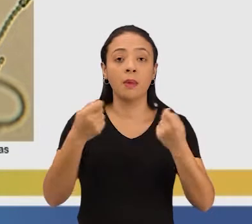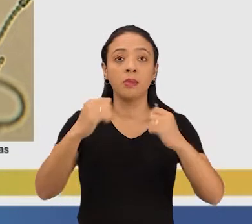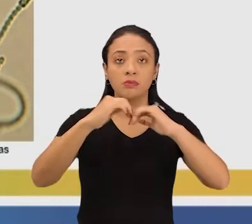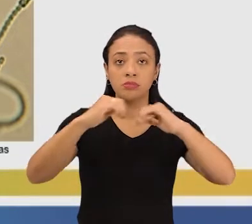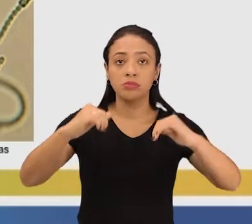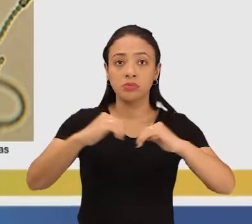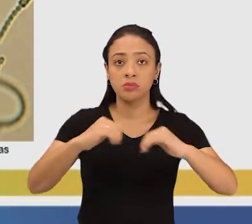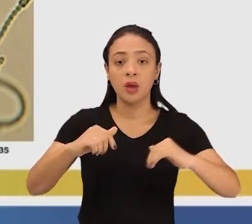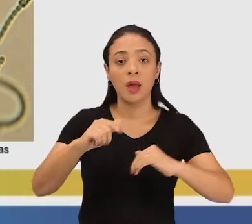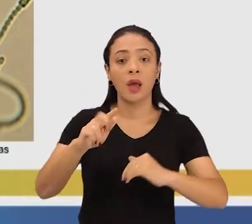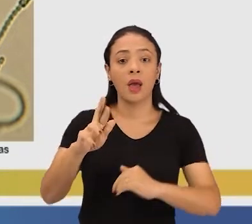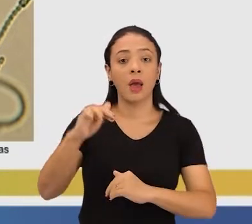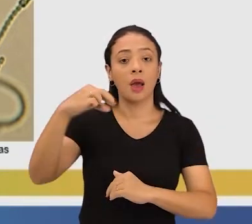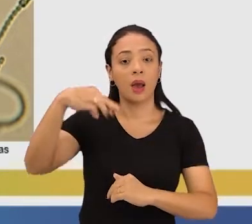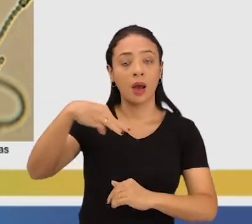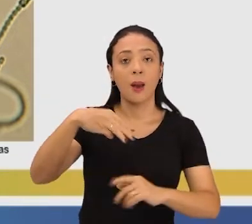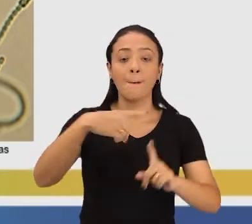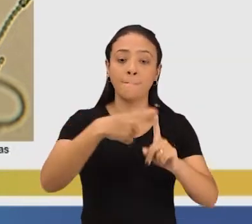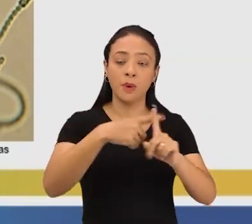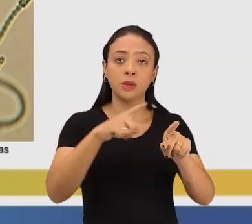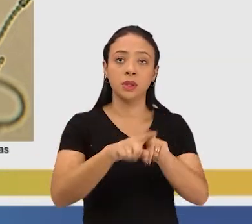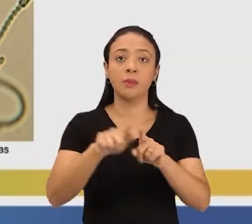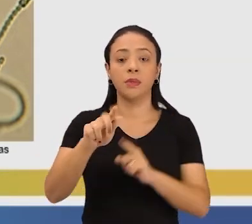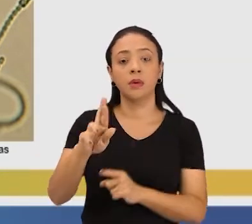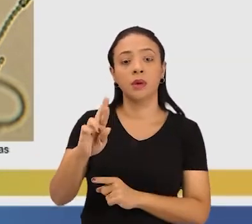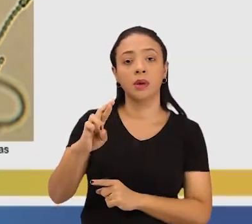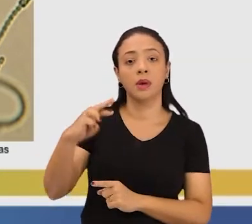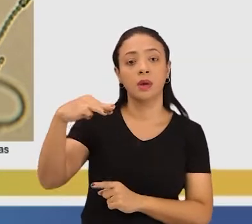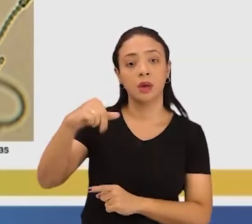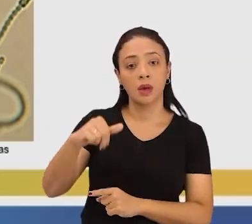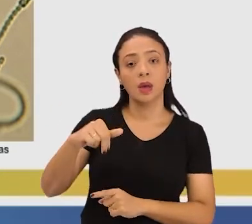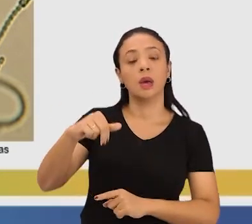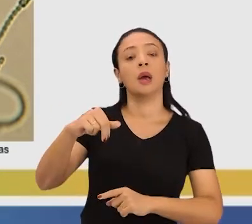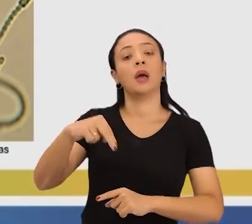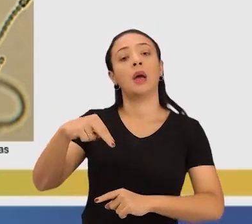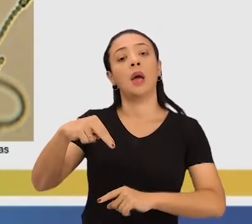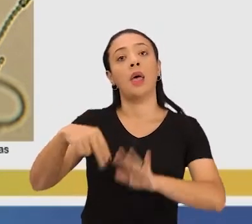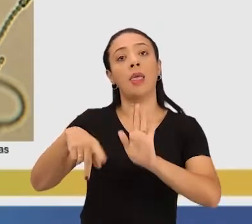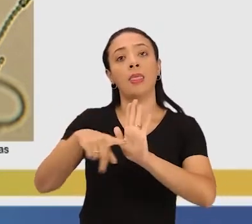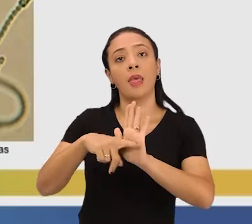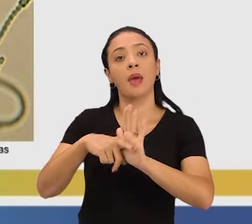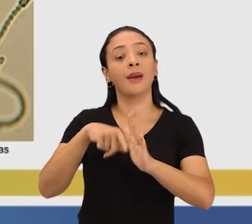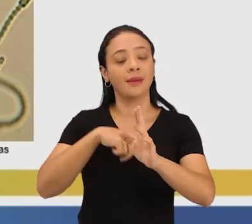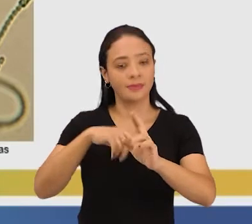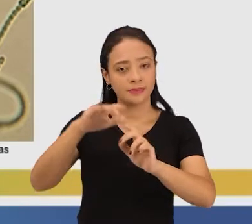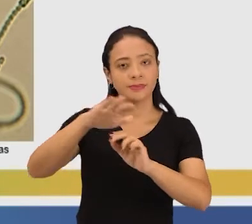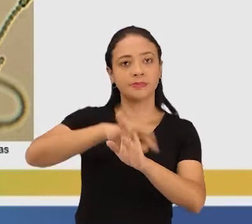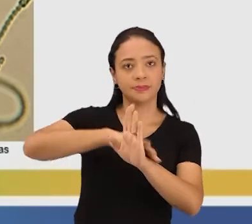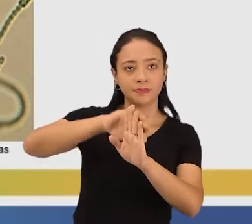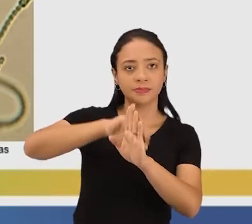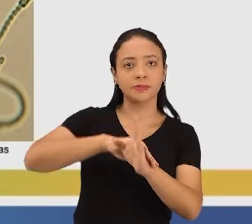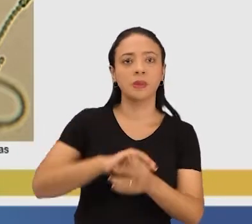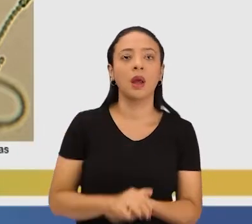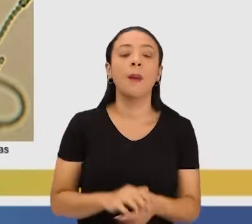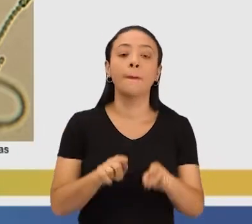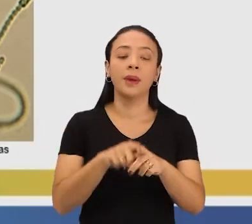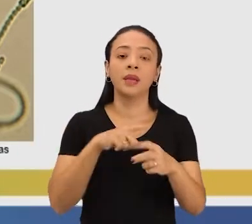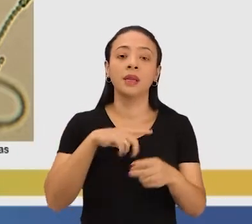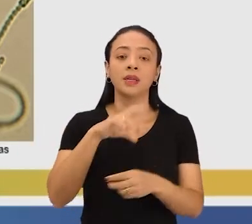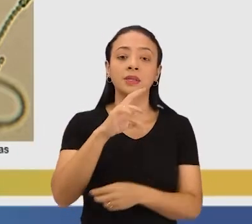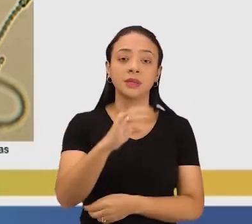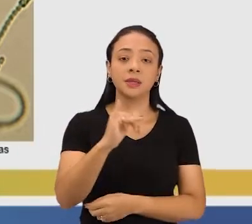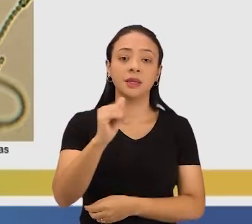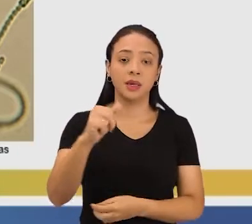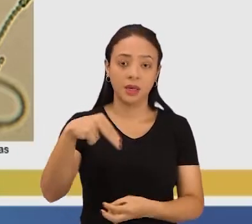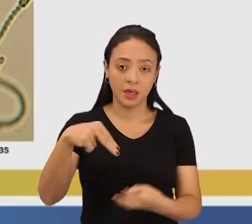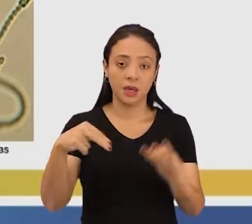em gram-positivas e gram-negativas, que são aquelas que têm a parede celular. E já as